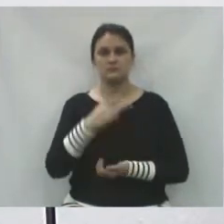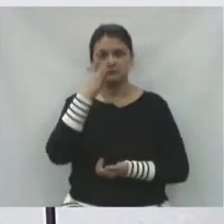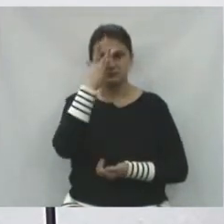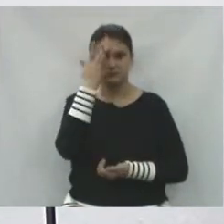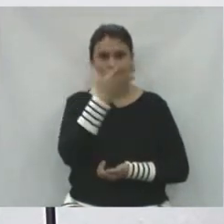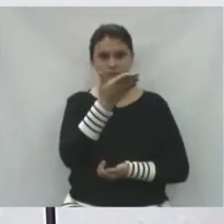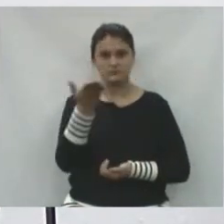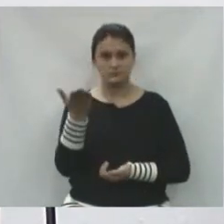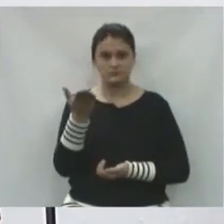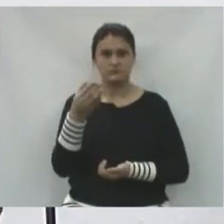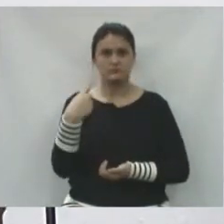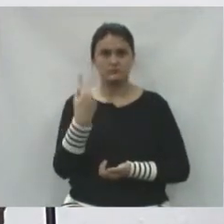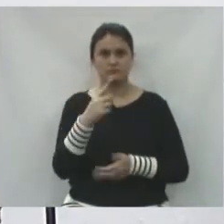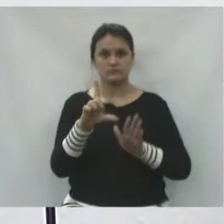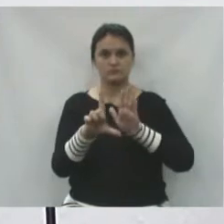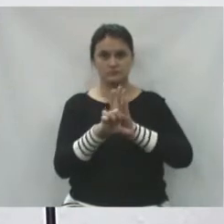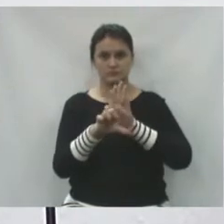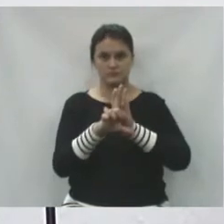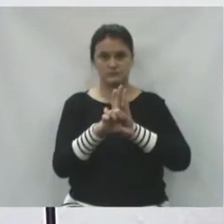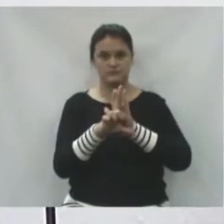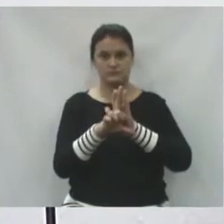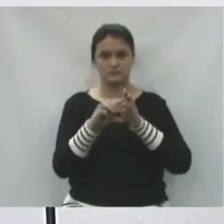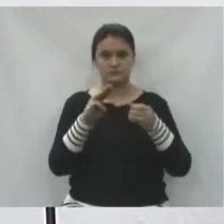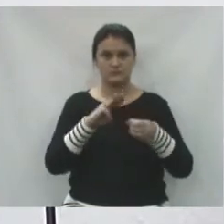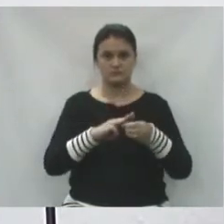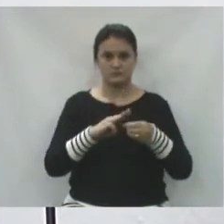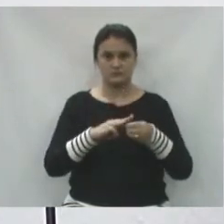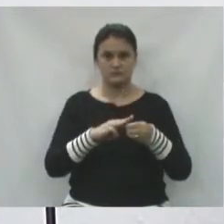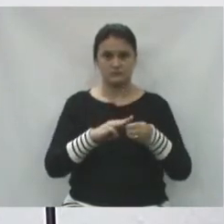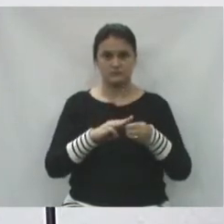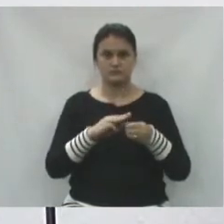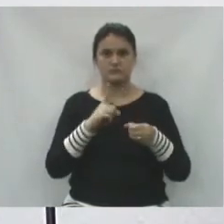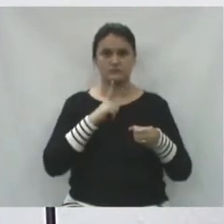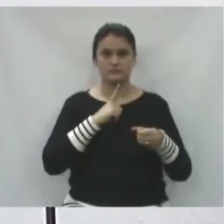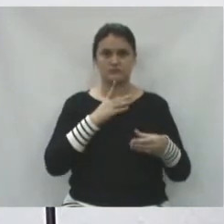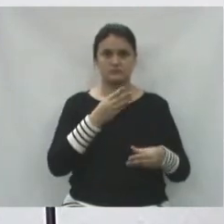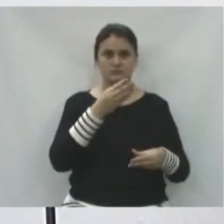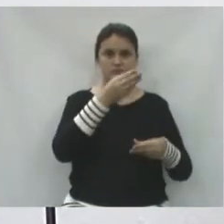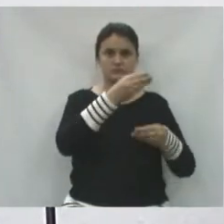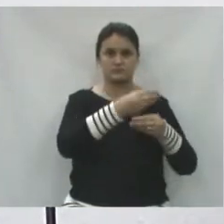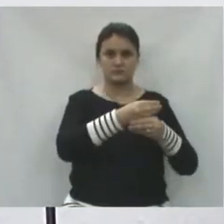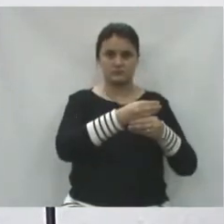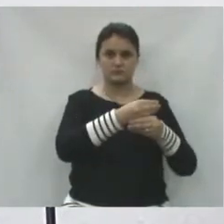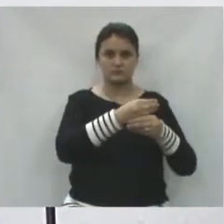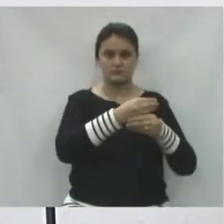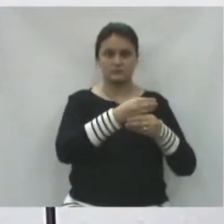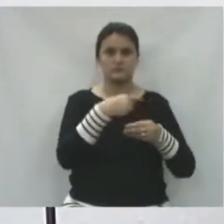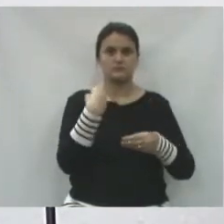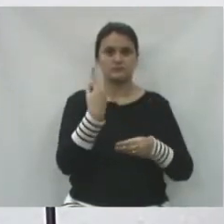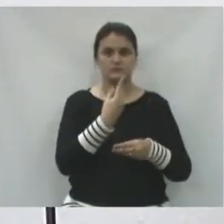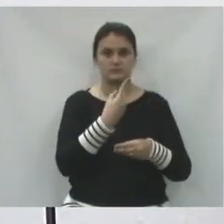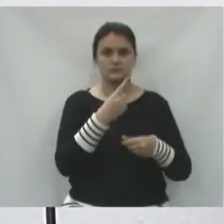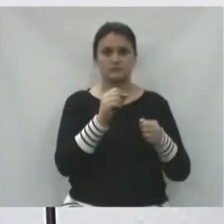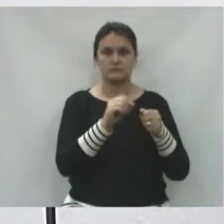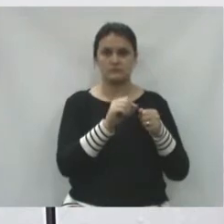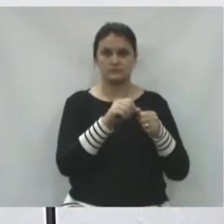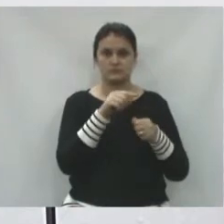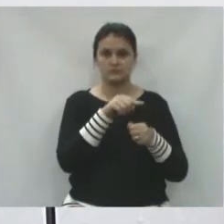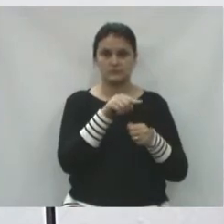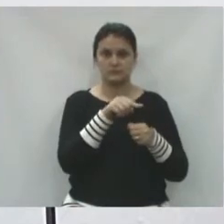Gente, a nossa lei orgânica, ela foi emendada. E nós colocamos